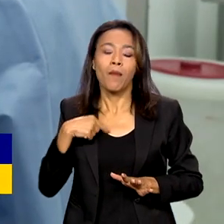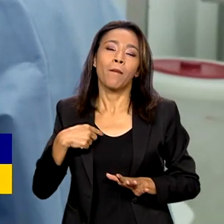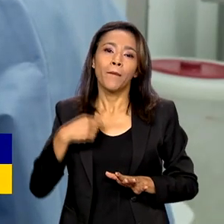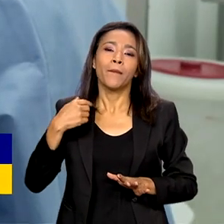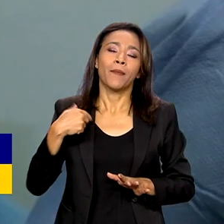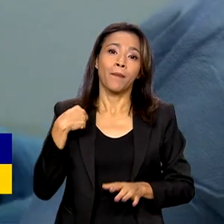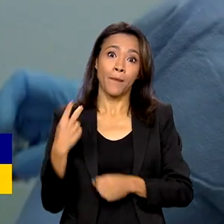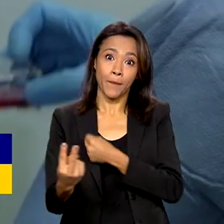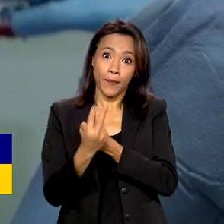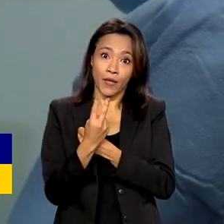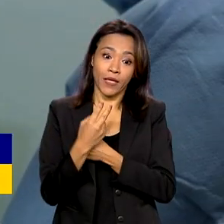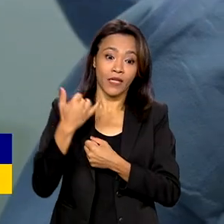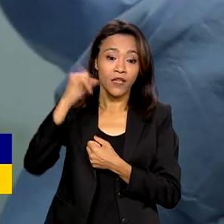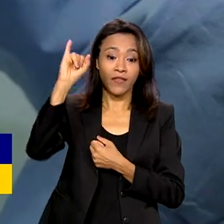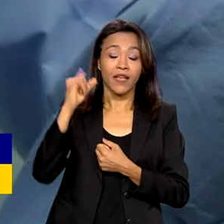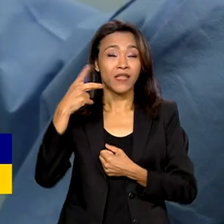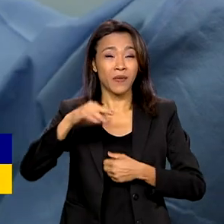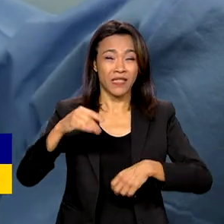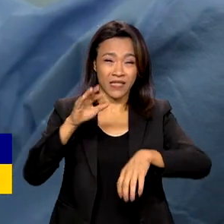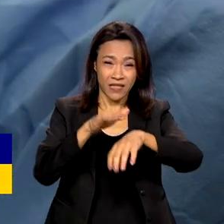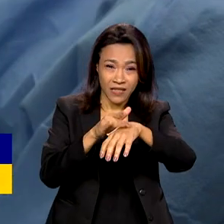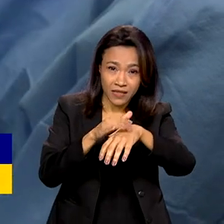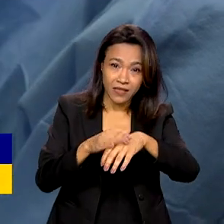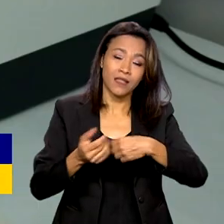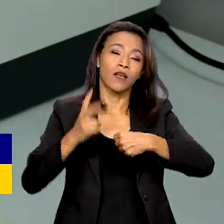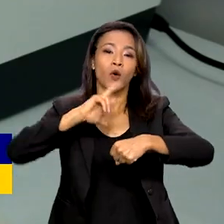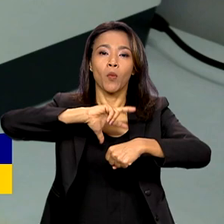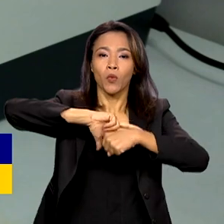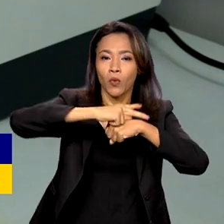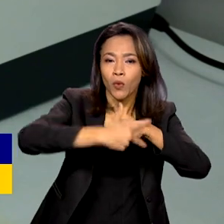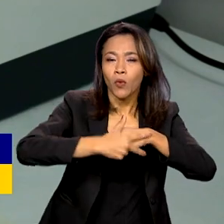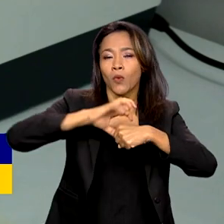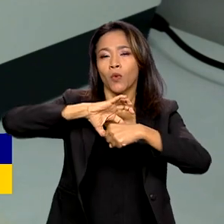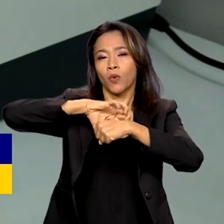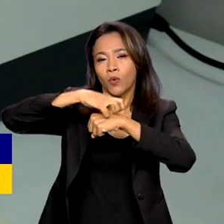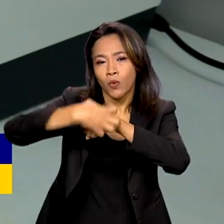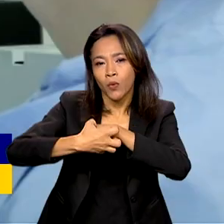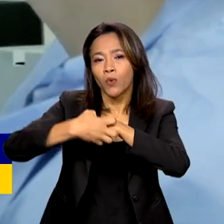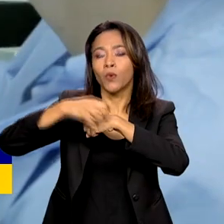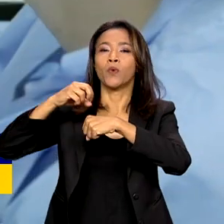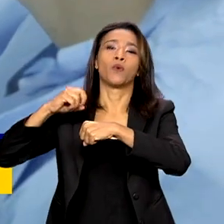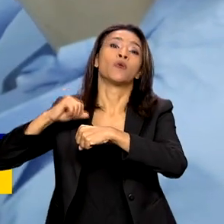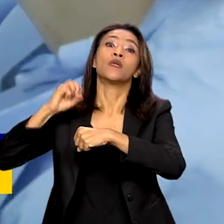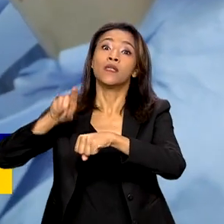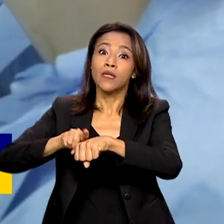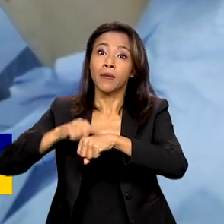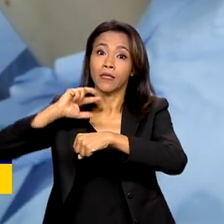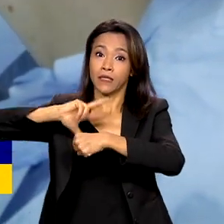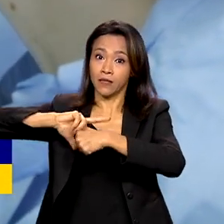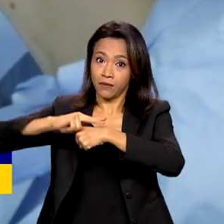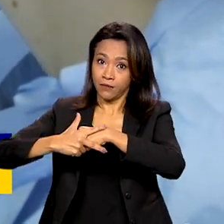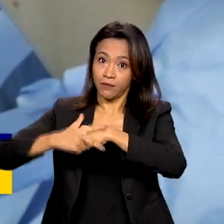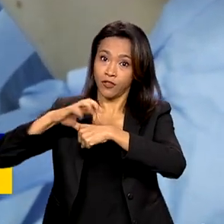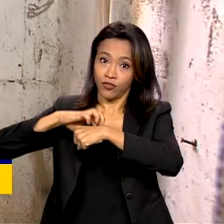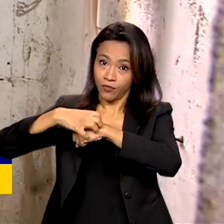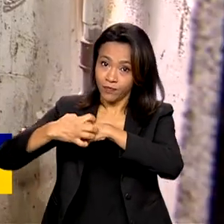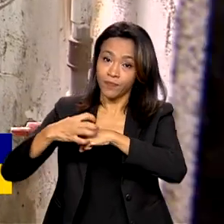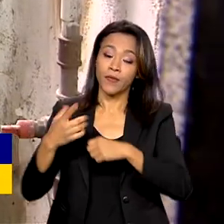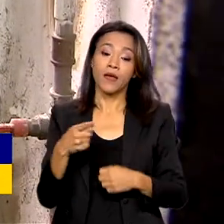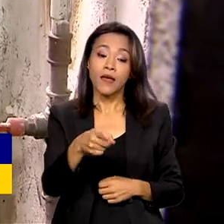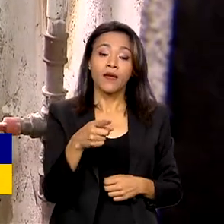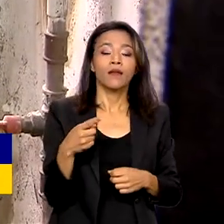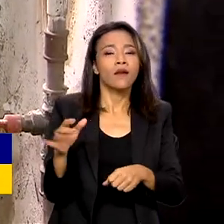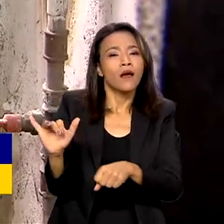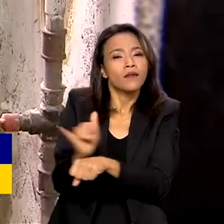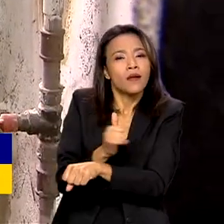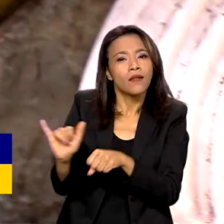doenças como dengue chikungunya e Zika a conscientização da sociedade junto com as medidas promovidas